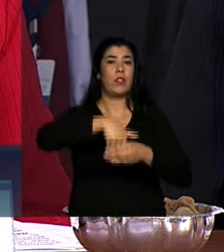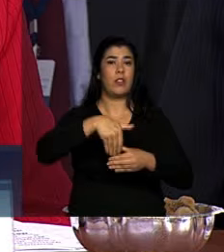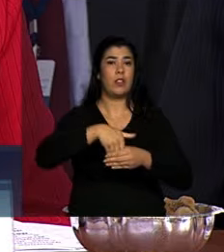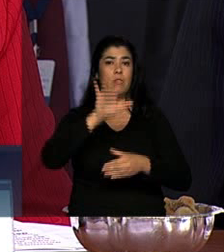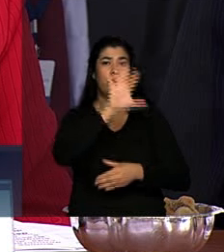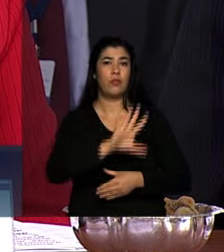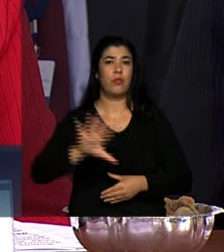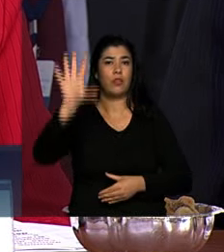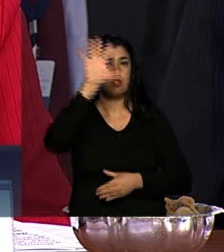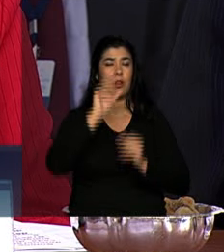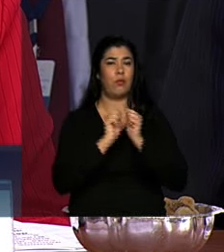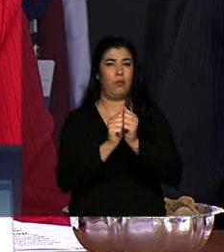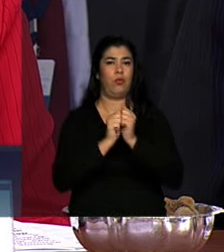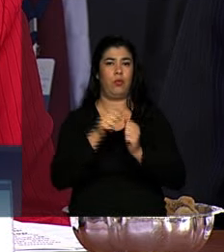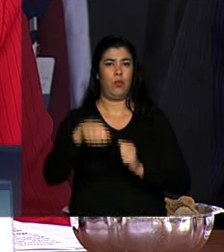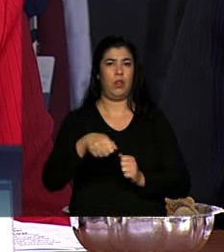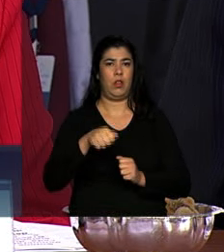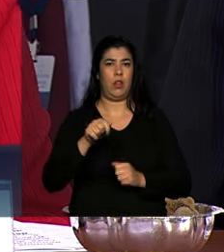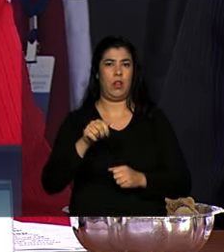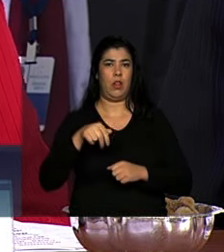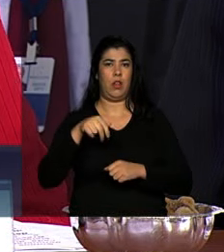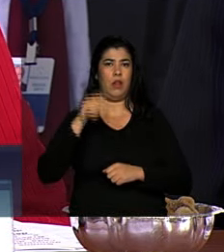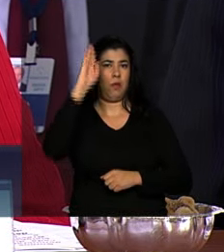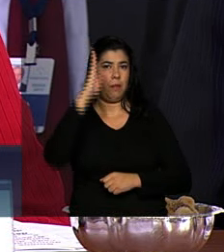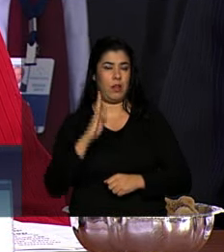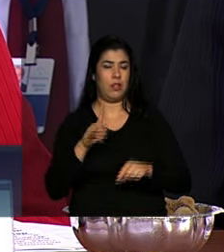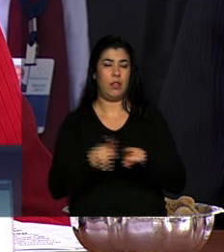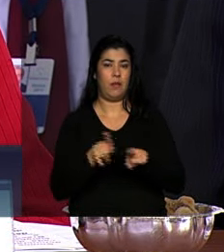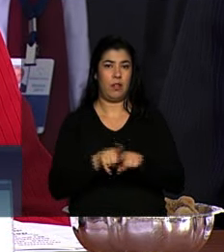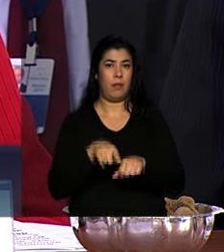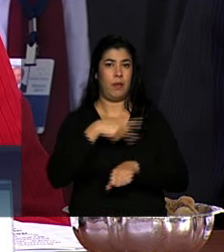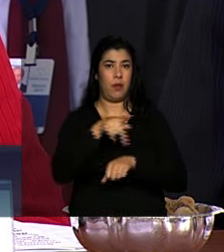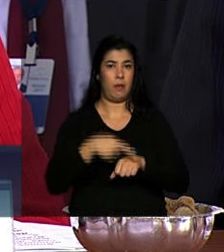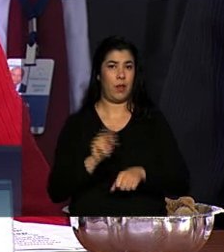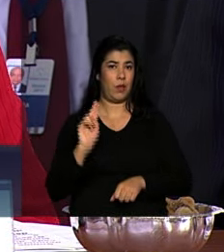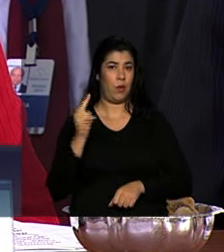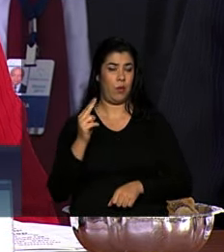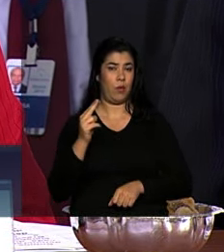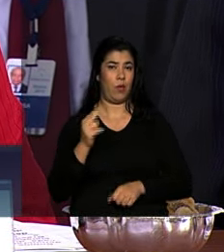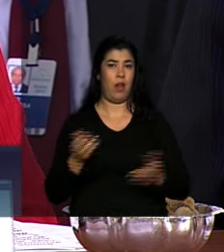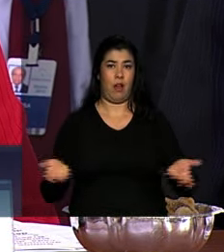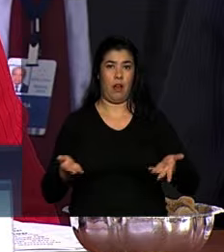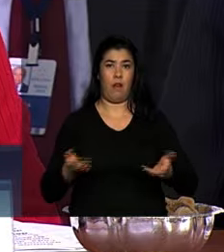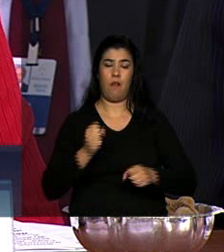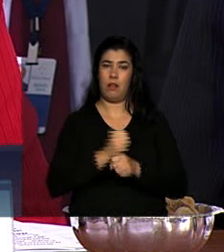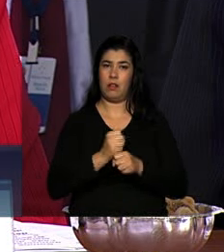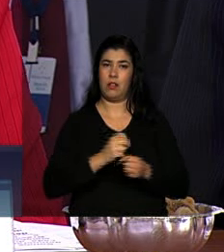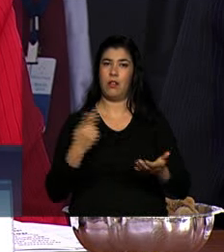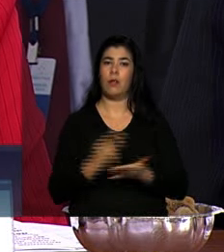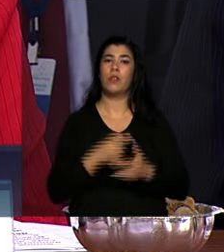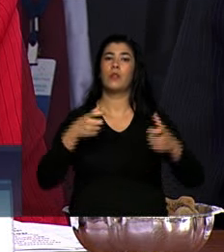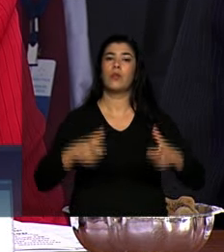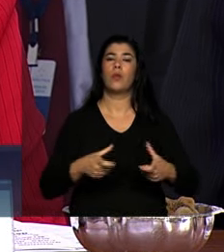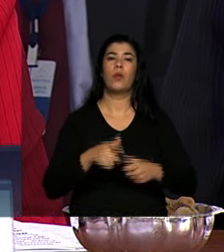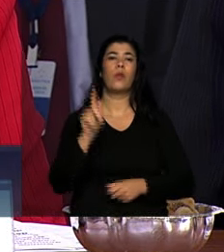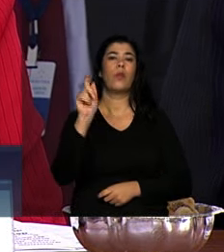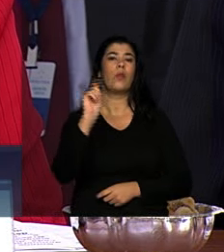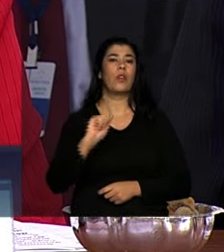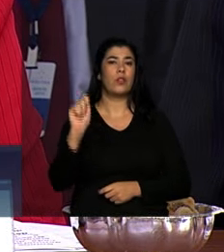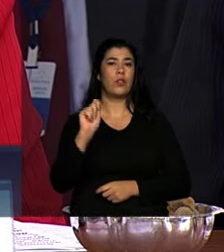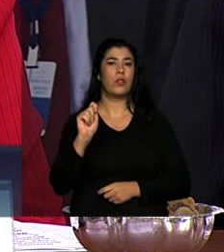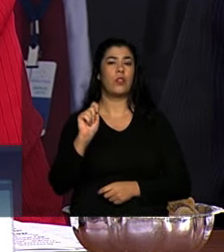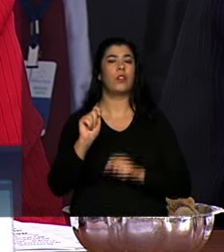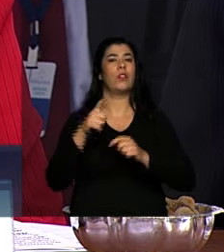no Brasil. Este ano é a vez da Argentina e da Venezuela. A